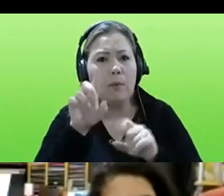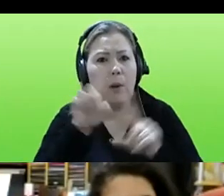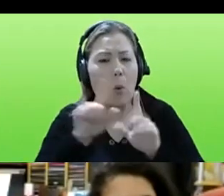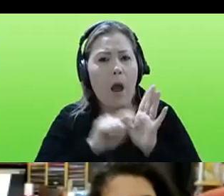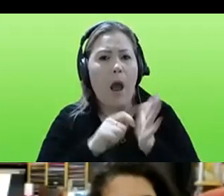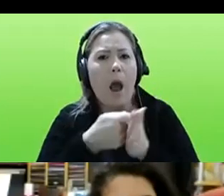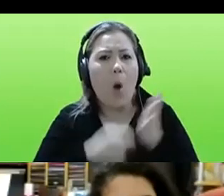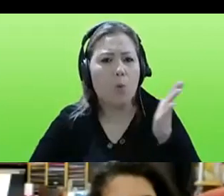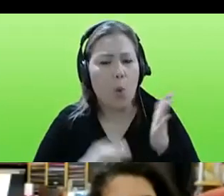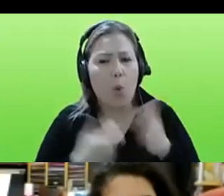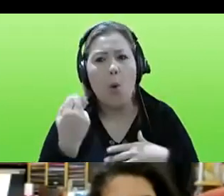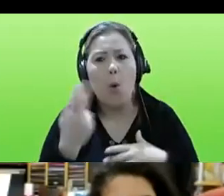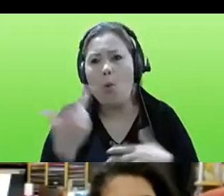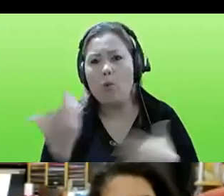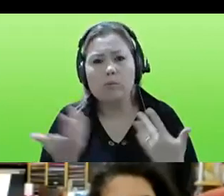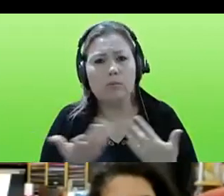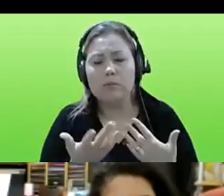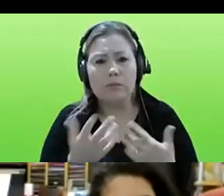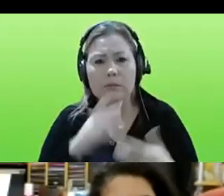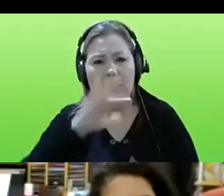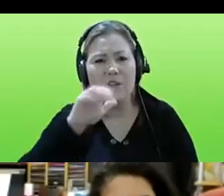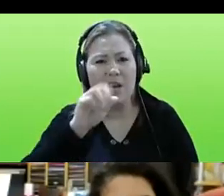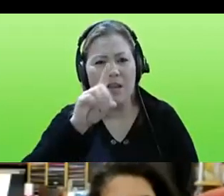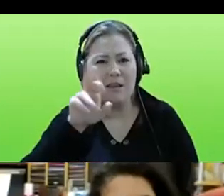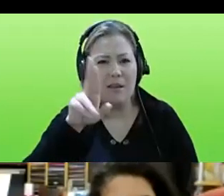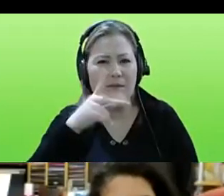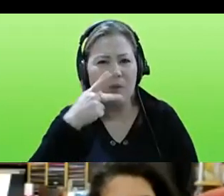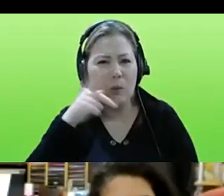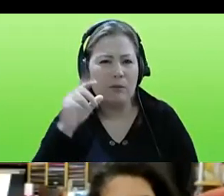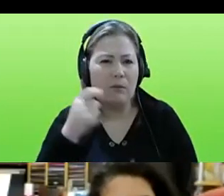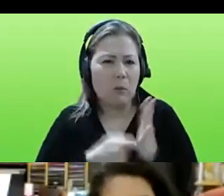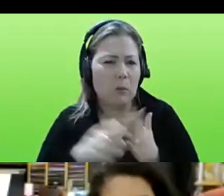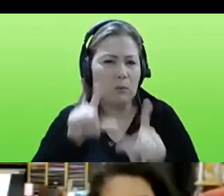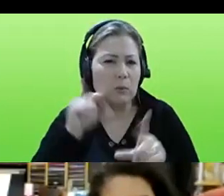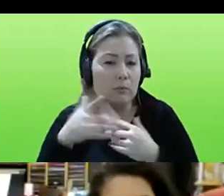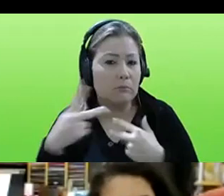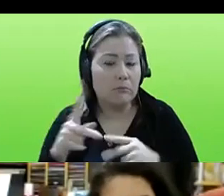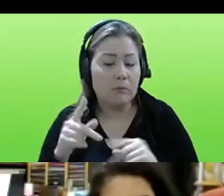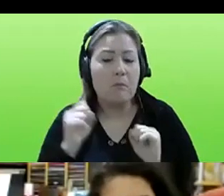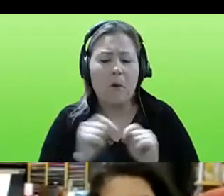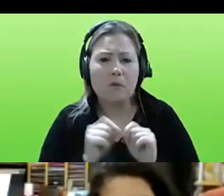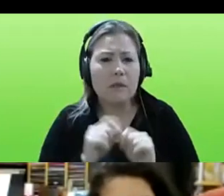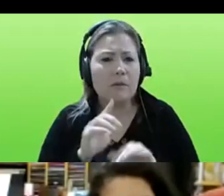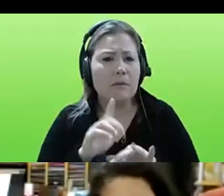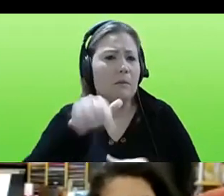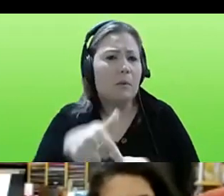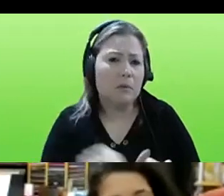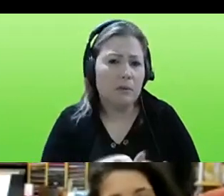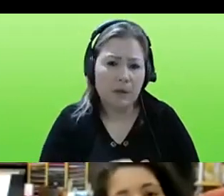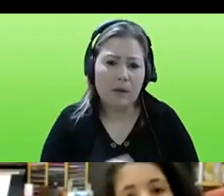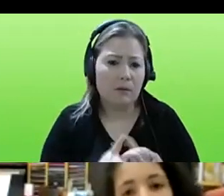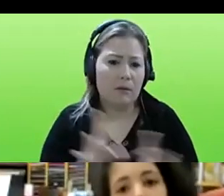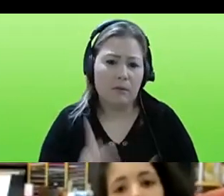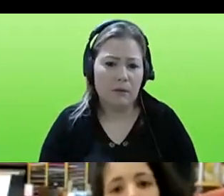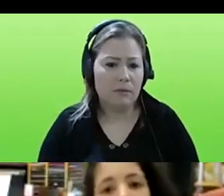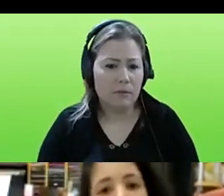é, o Jader mencionou Rawls, se quer apresentar Rawls e religião, pode fazer isso mais para frente. Não é? Inclusive, tem